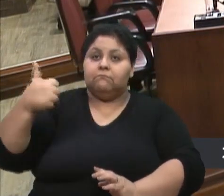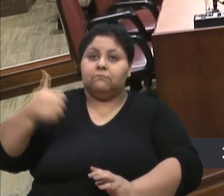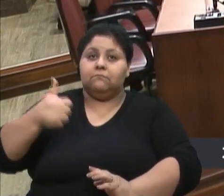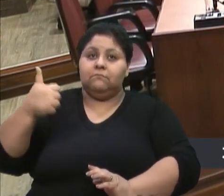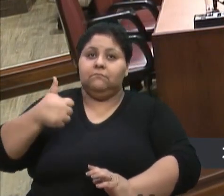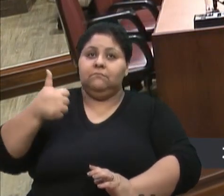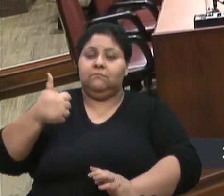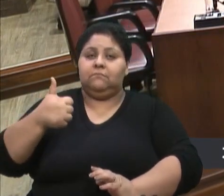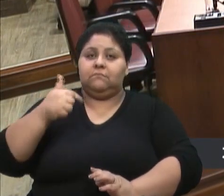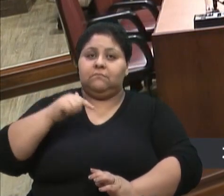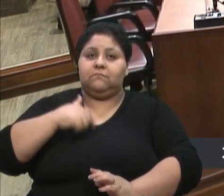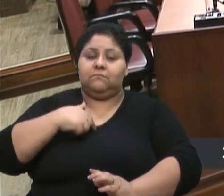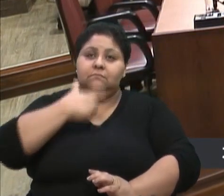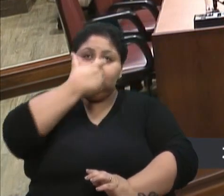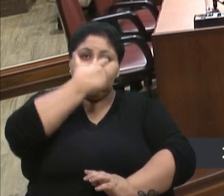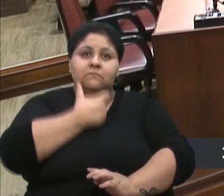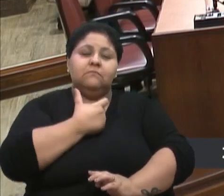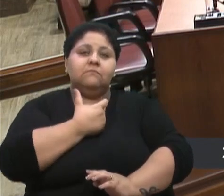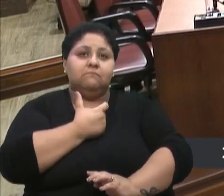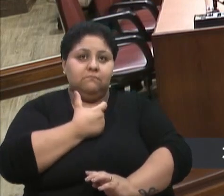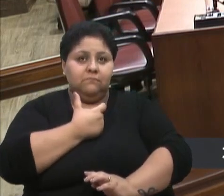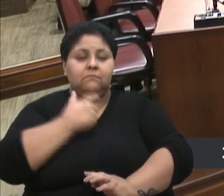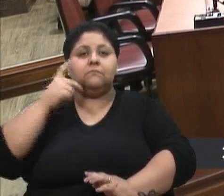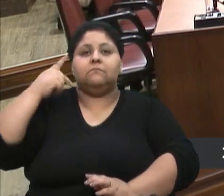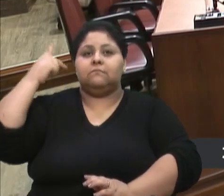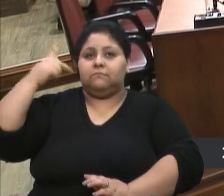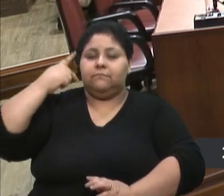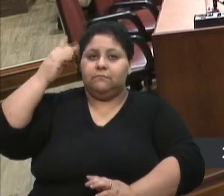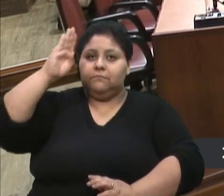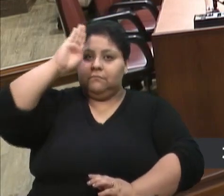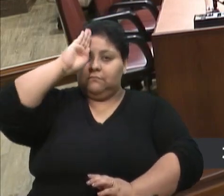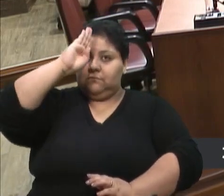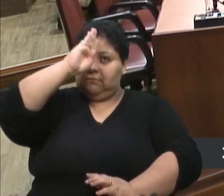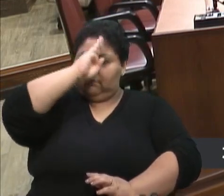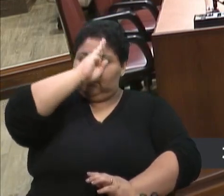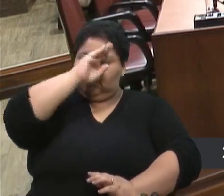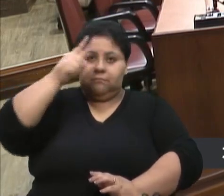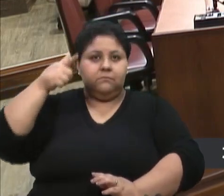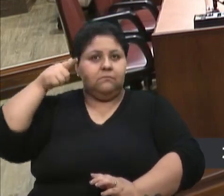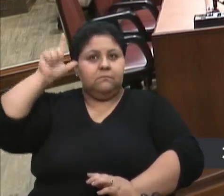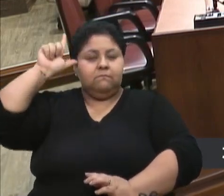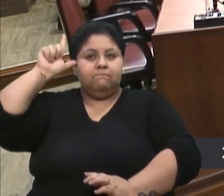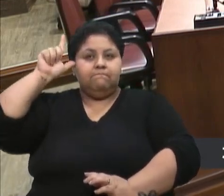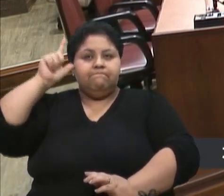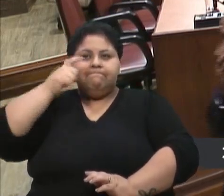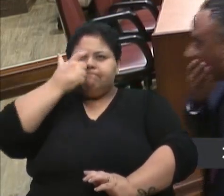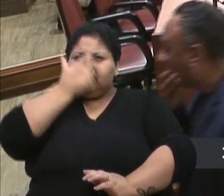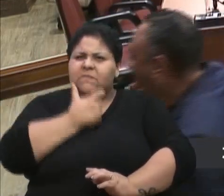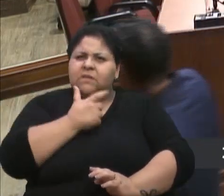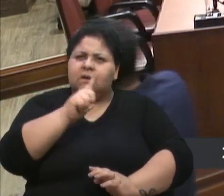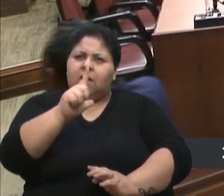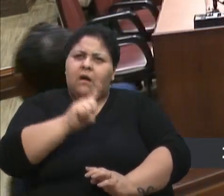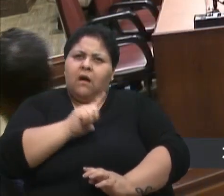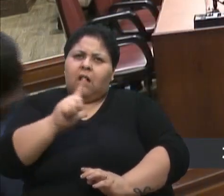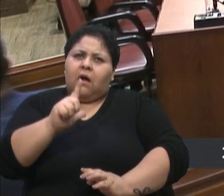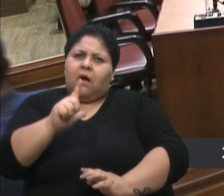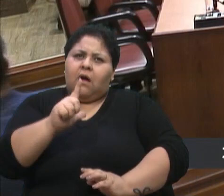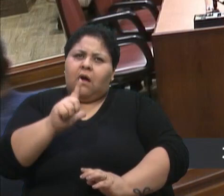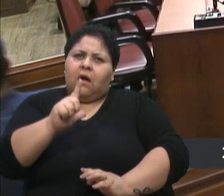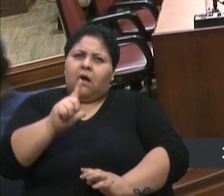acho que vereador Bressan, ontem parecia que tinha um consenso,